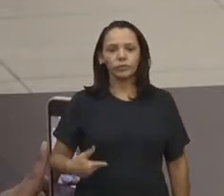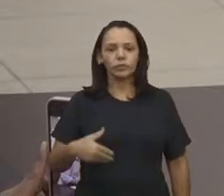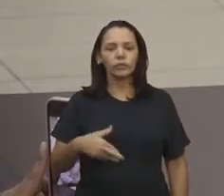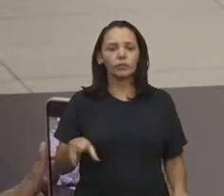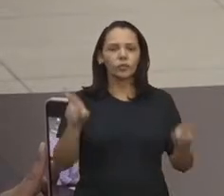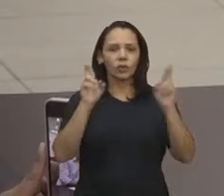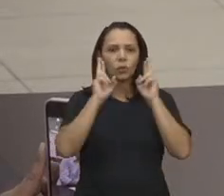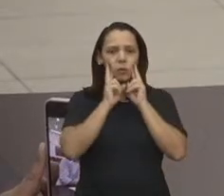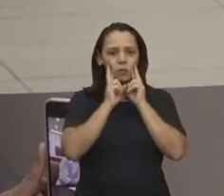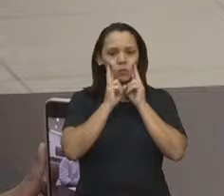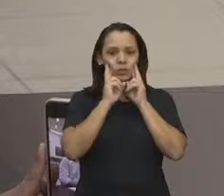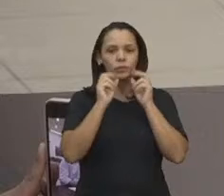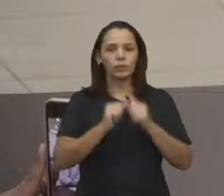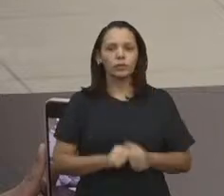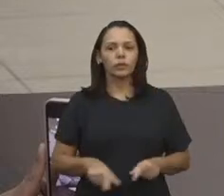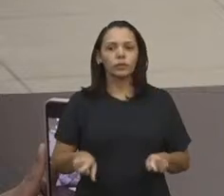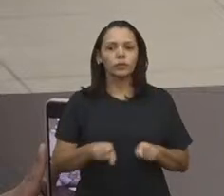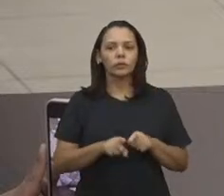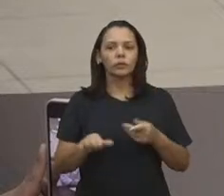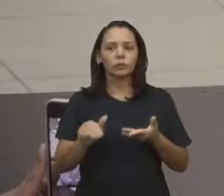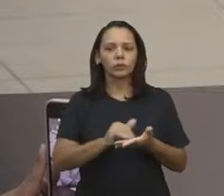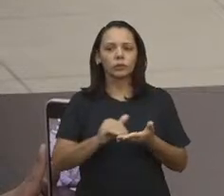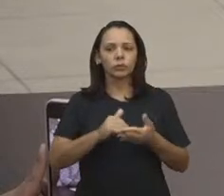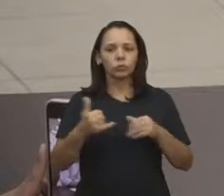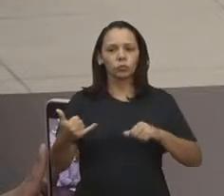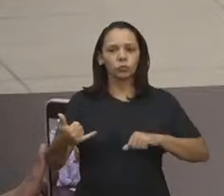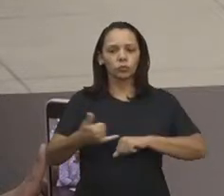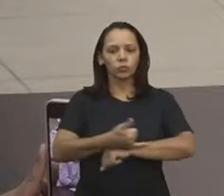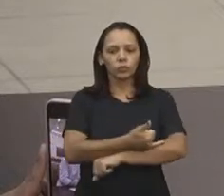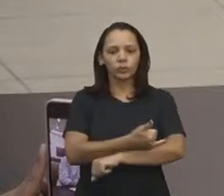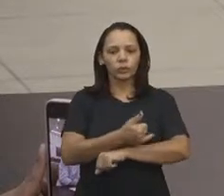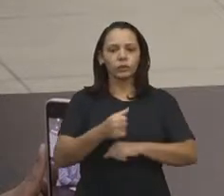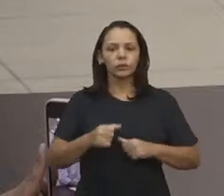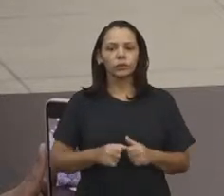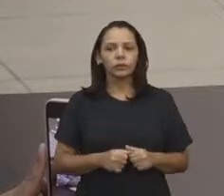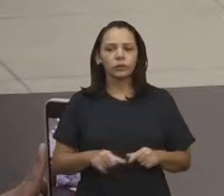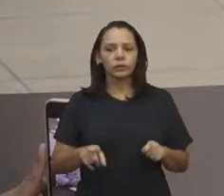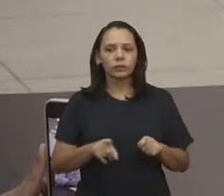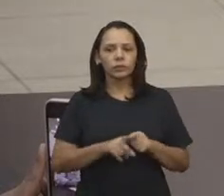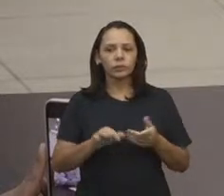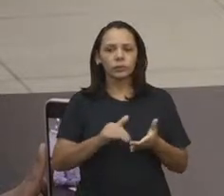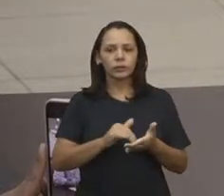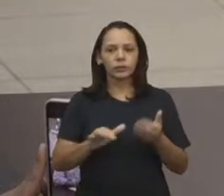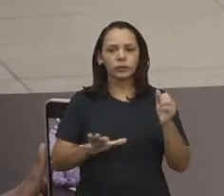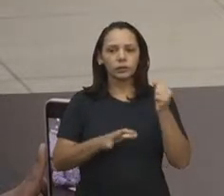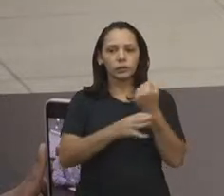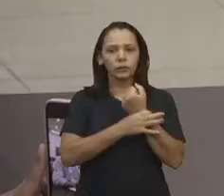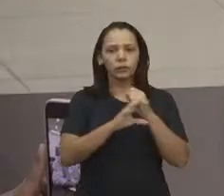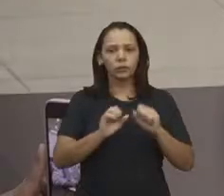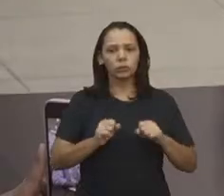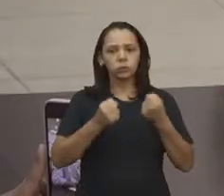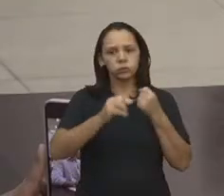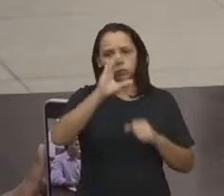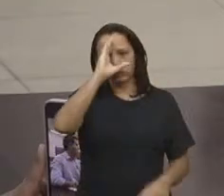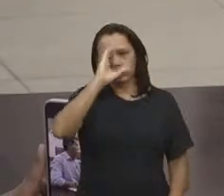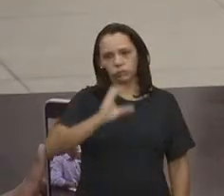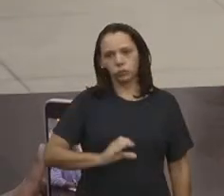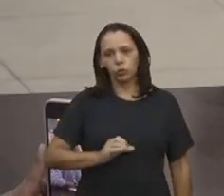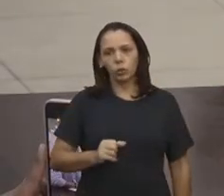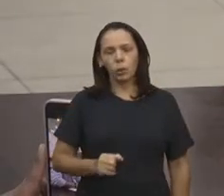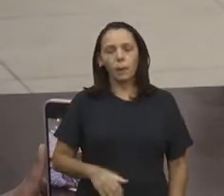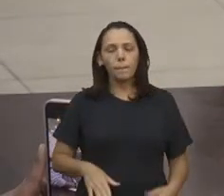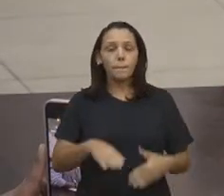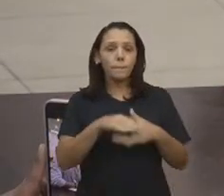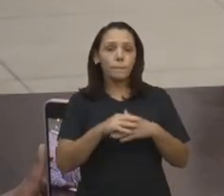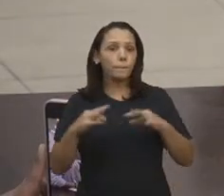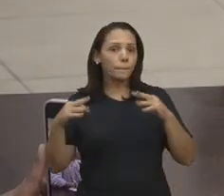Abreu, Felipe, secretário de Infraestrutura, e o Palau, que está representando aqui a Secretaria de Segurança e Defesa do Cidadão, cumprimentar